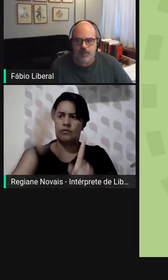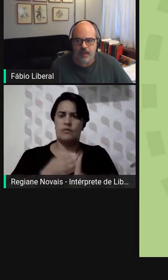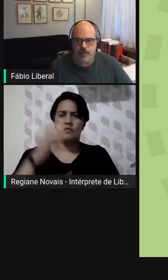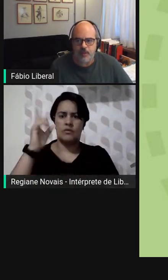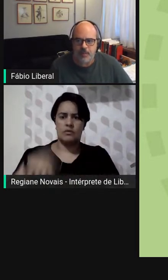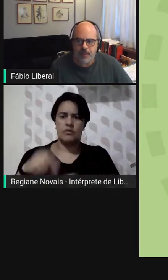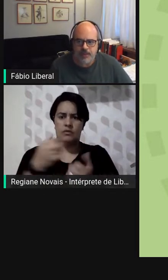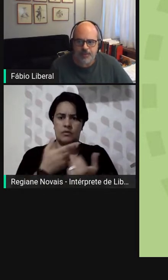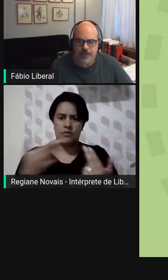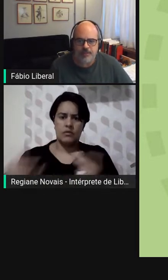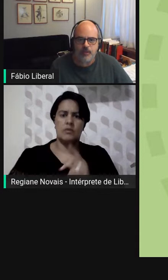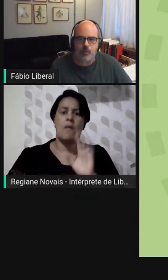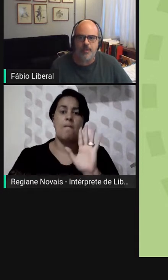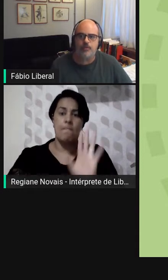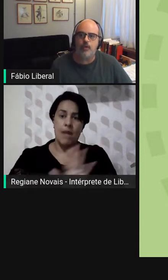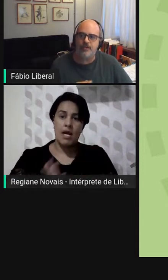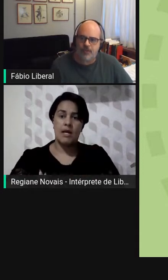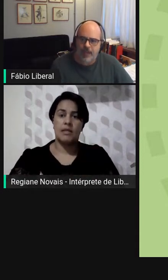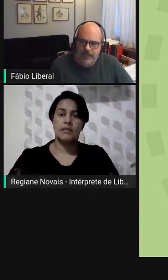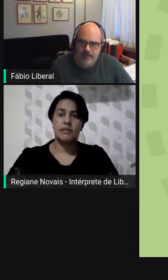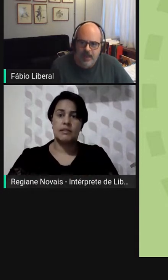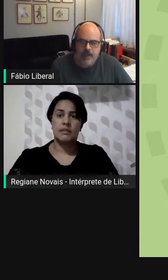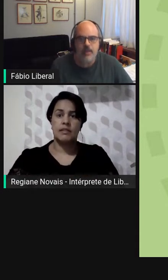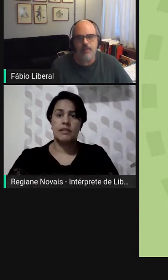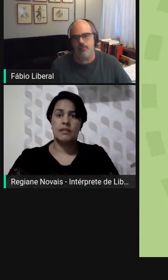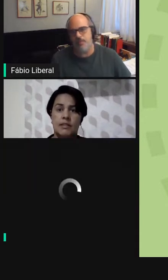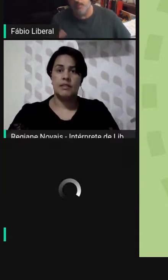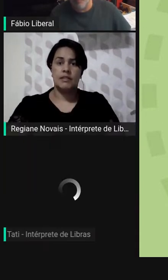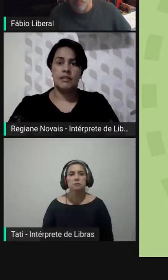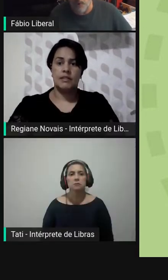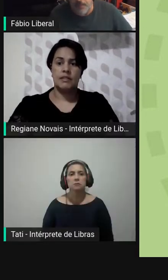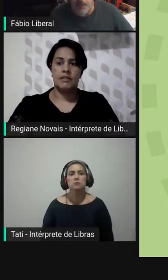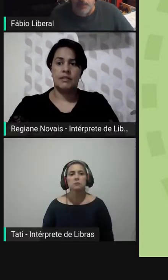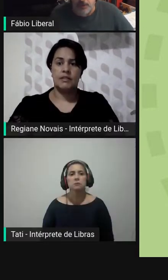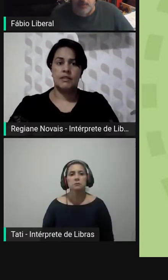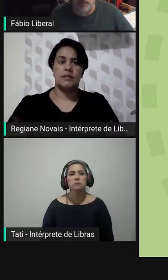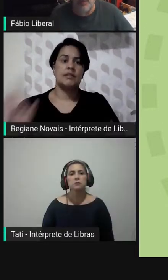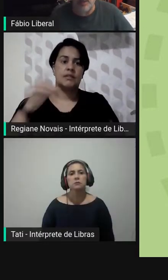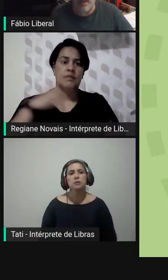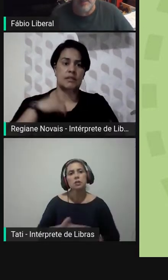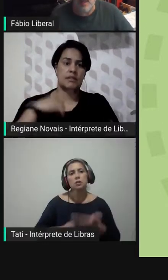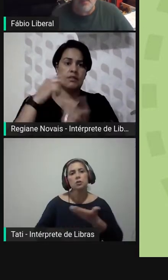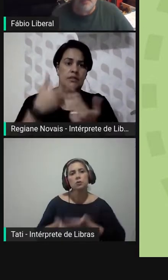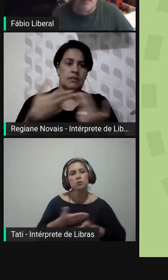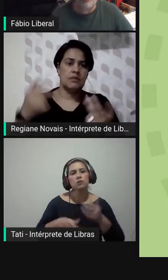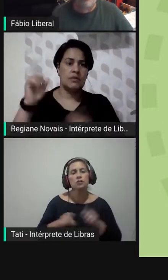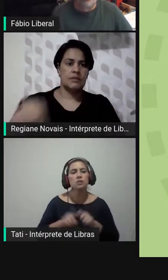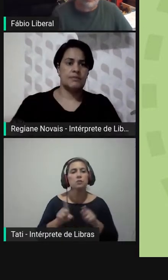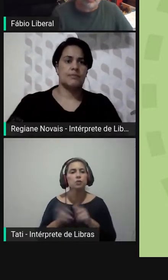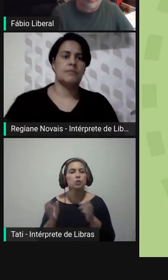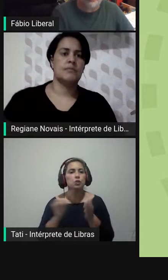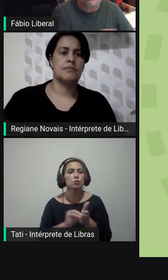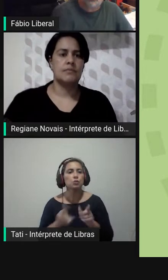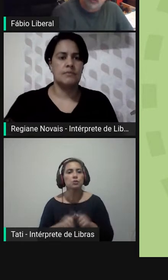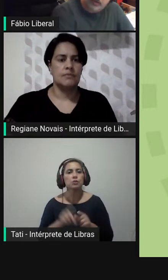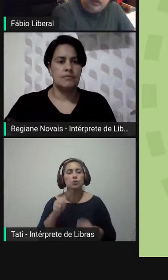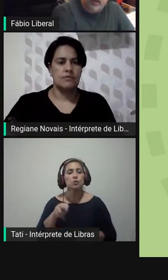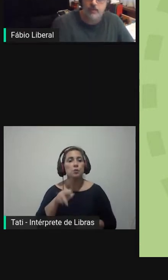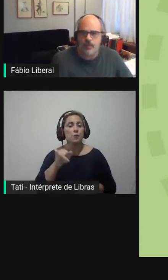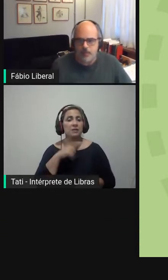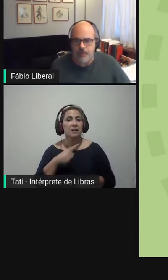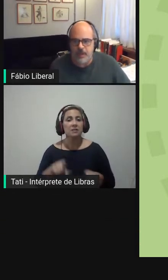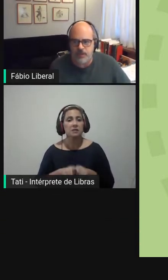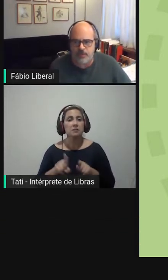merece ser mencionado porque passa a oferecer documentos originais que foram reproduzidos nos anais, permitindo o cotejamento de